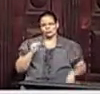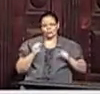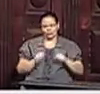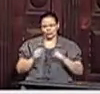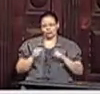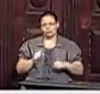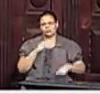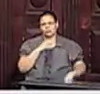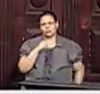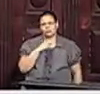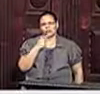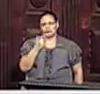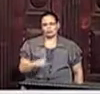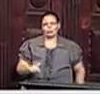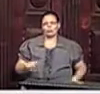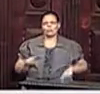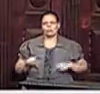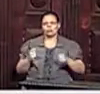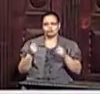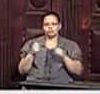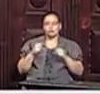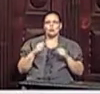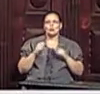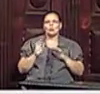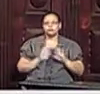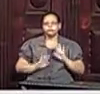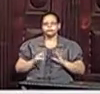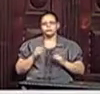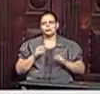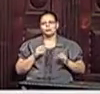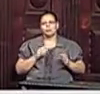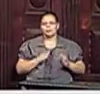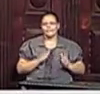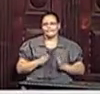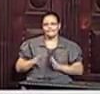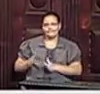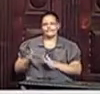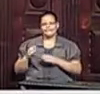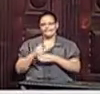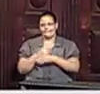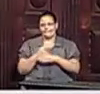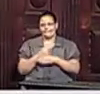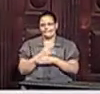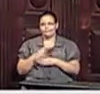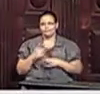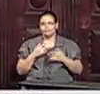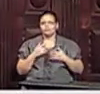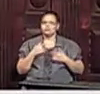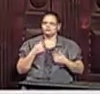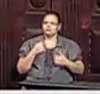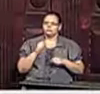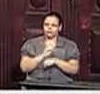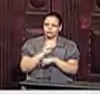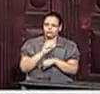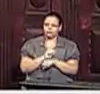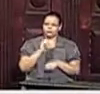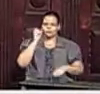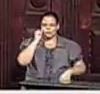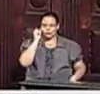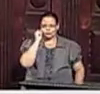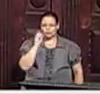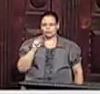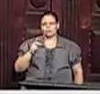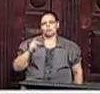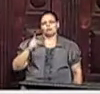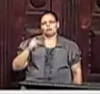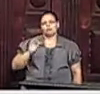ter novamente o controle e a ordem na cidade. Fiz as reivindicações, espero ser ouvido pelo Comando-Geral da